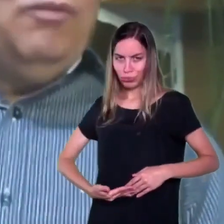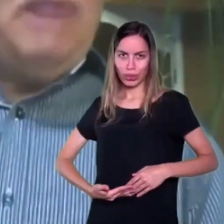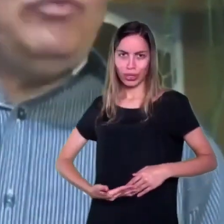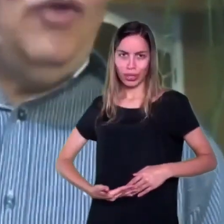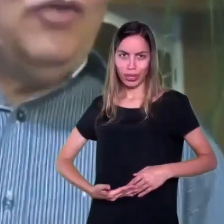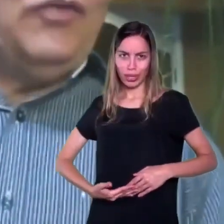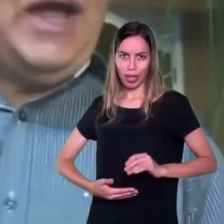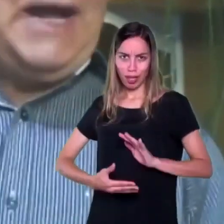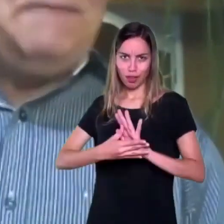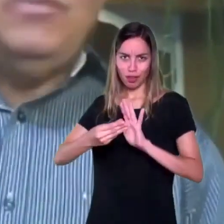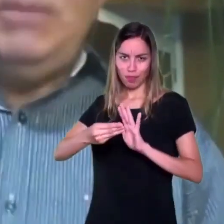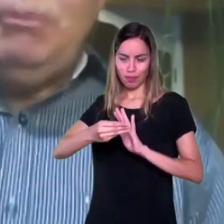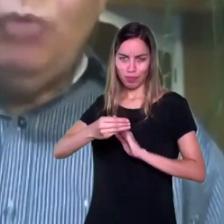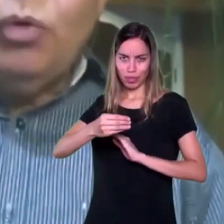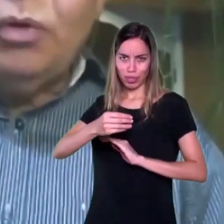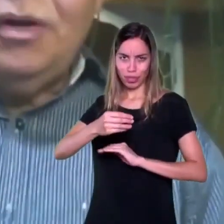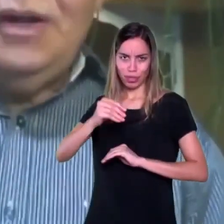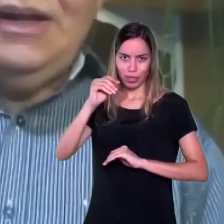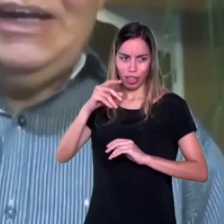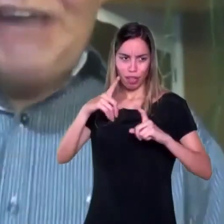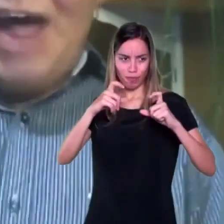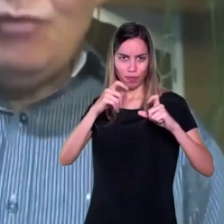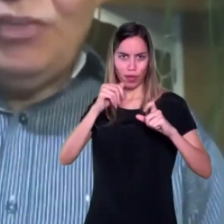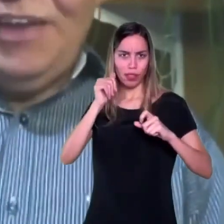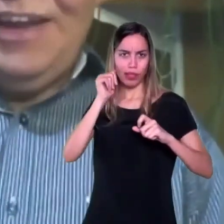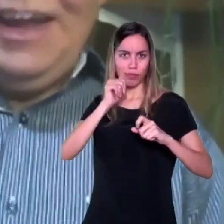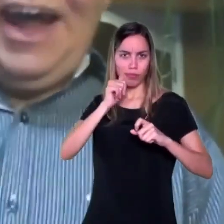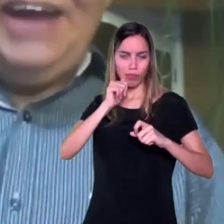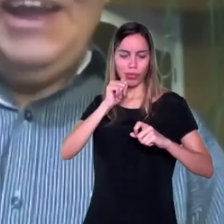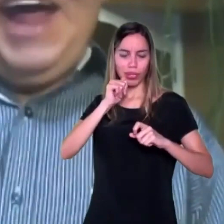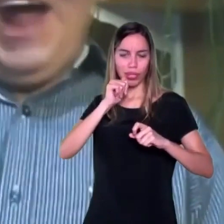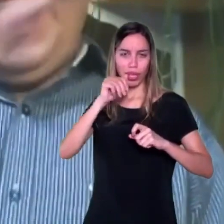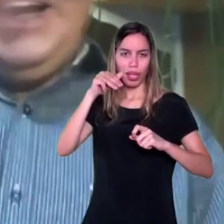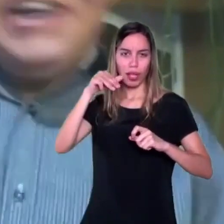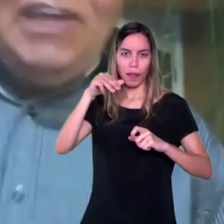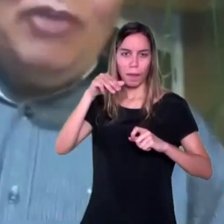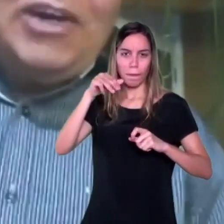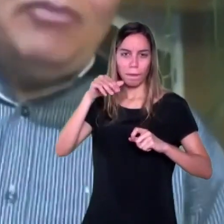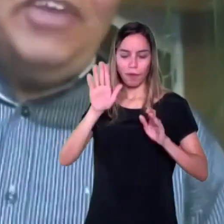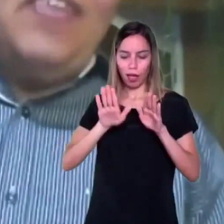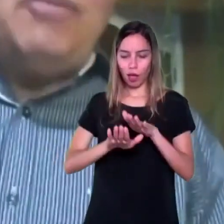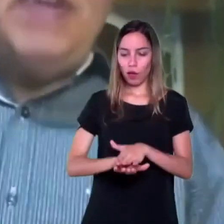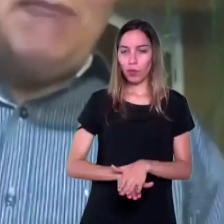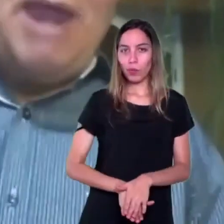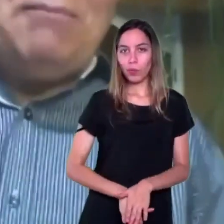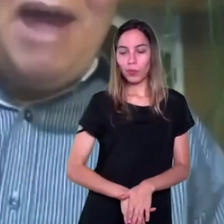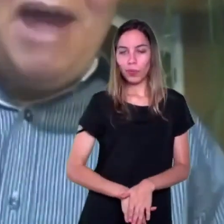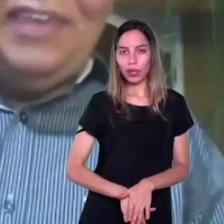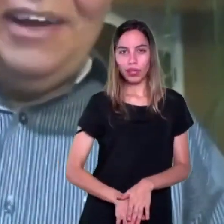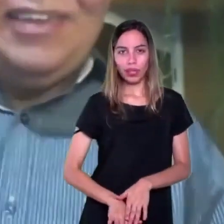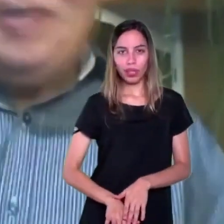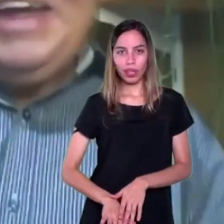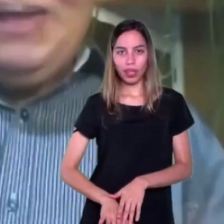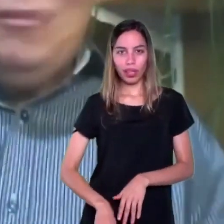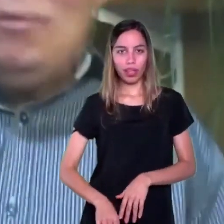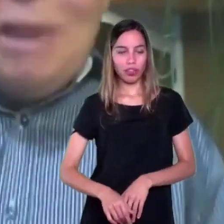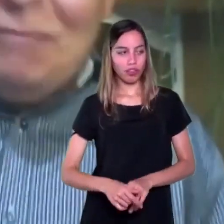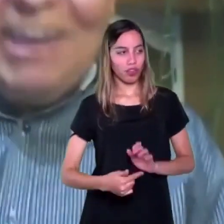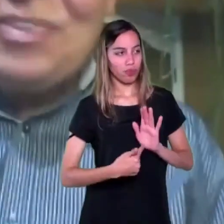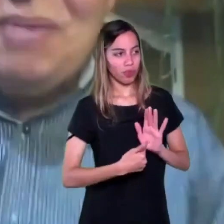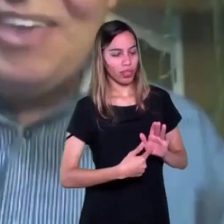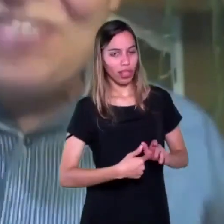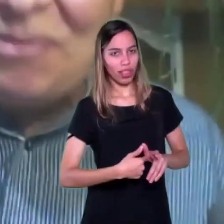imitando uma foto da Demi Moore, grávida, aí a incrível gravidez da mulher barbada. Então, eu